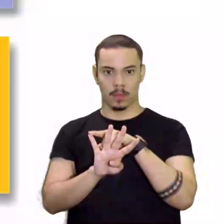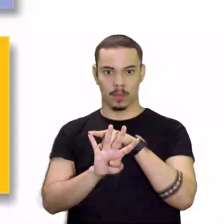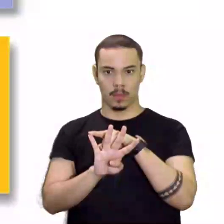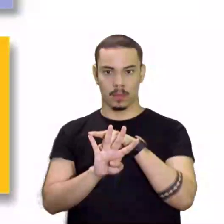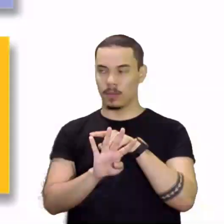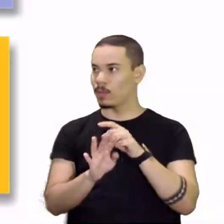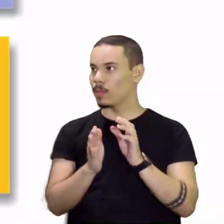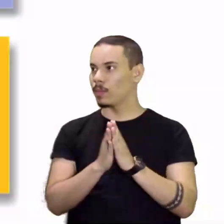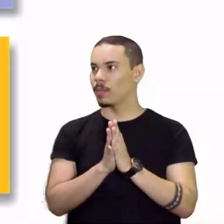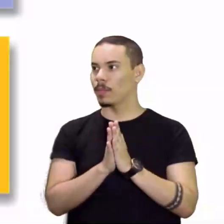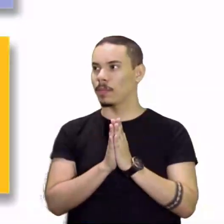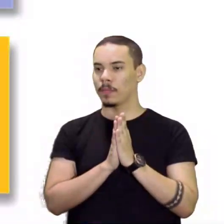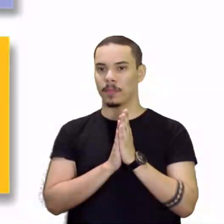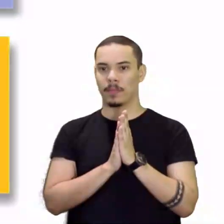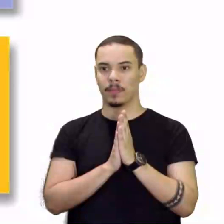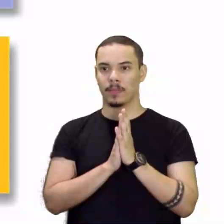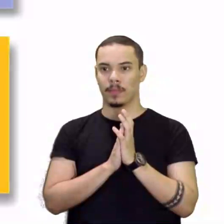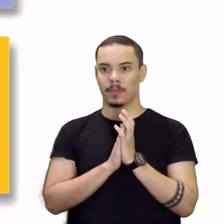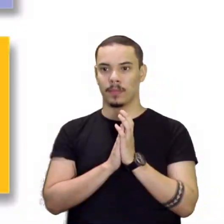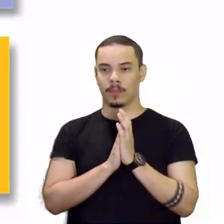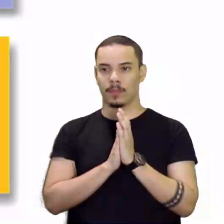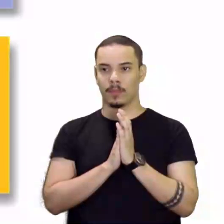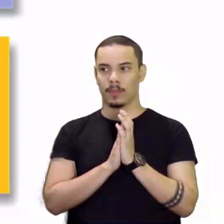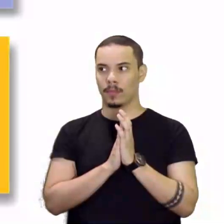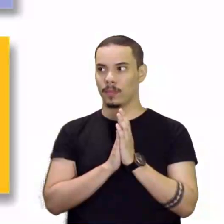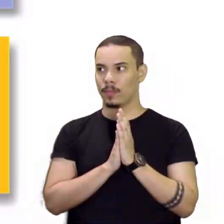Me perdi. Para lá aí.